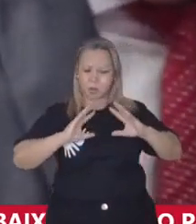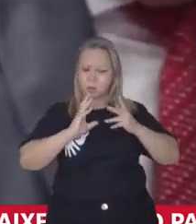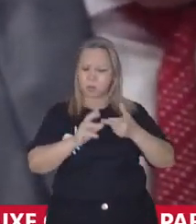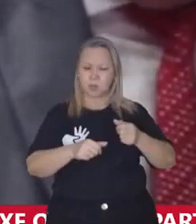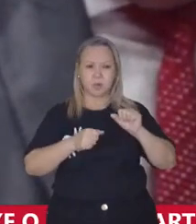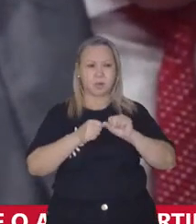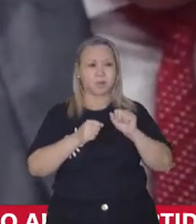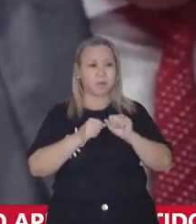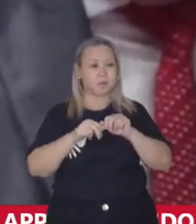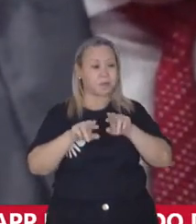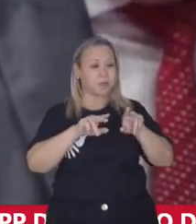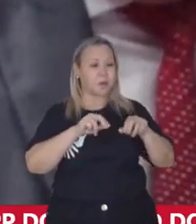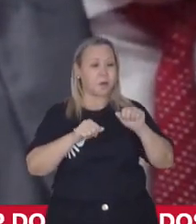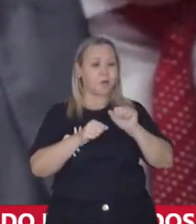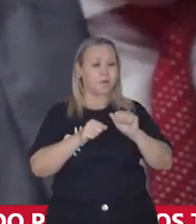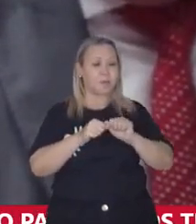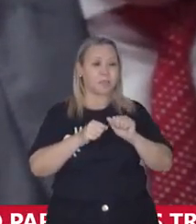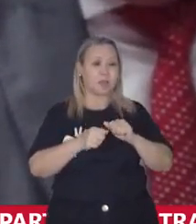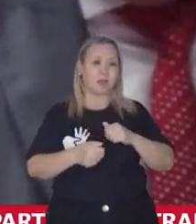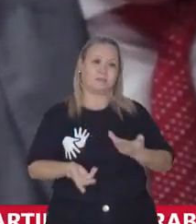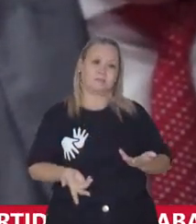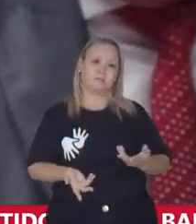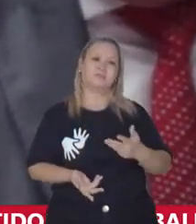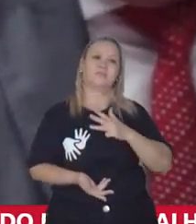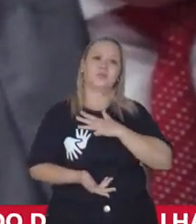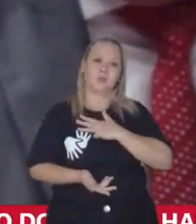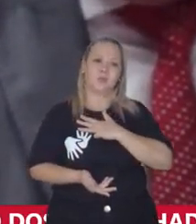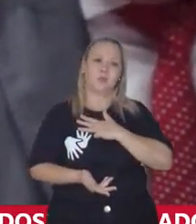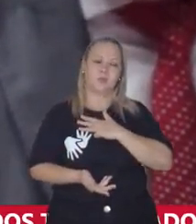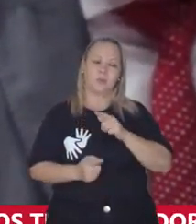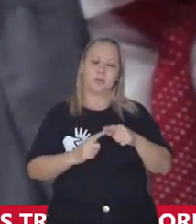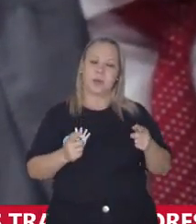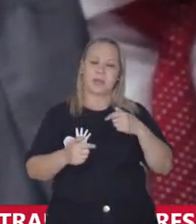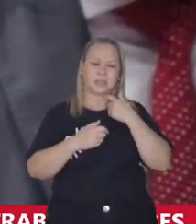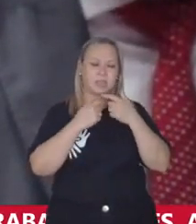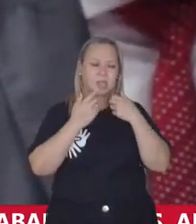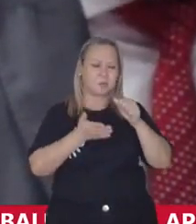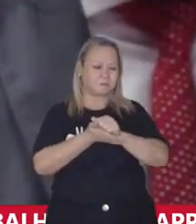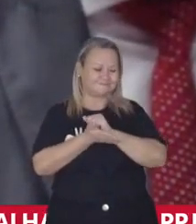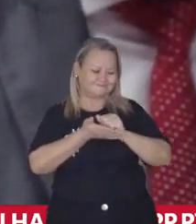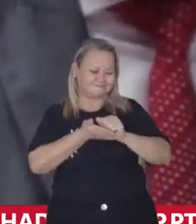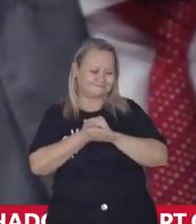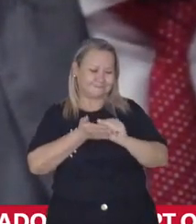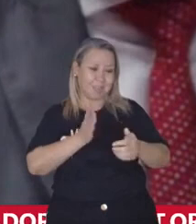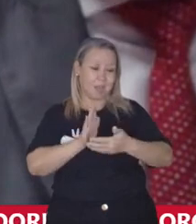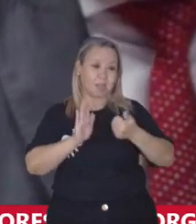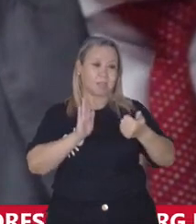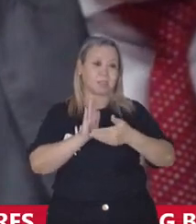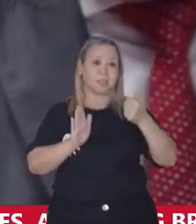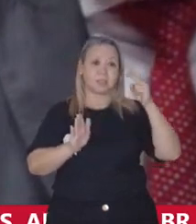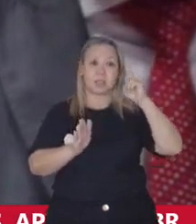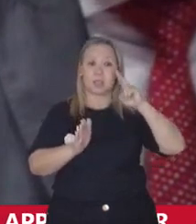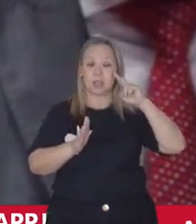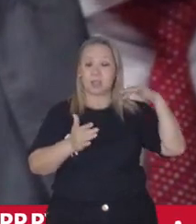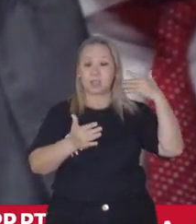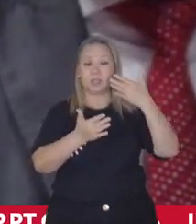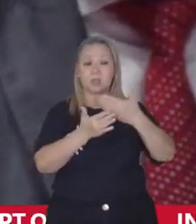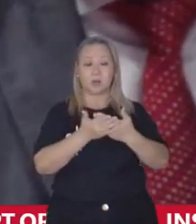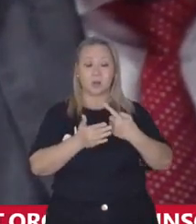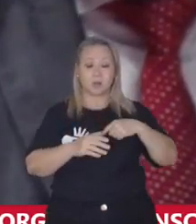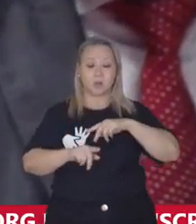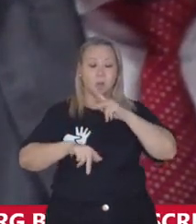fizeram como o companheiro Lula, mas ninguém pode apagar da história do nosso